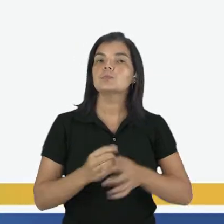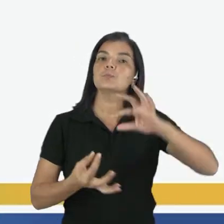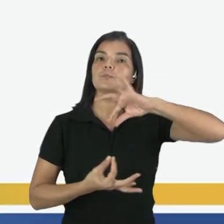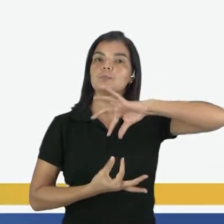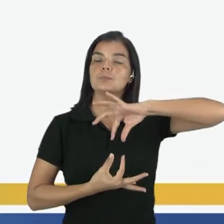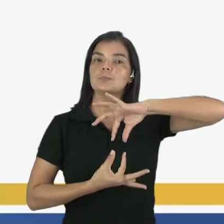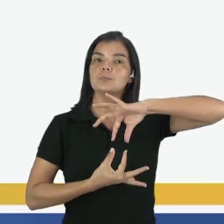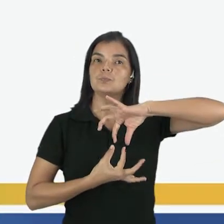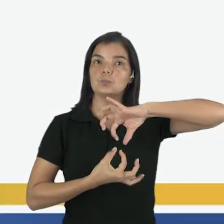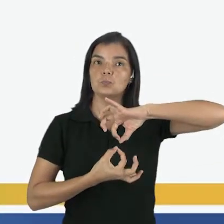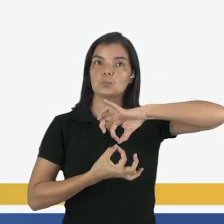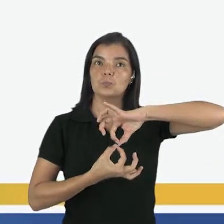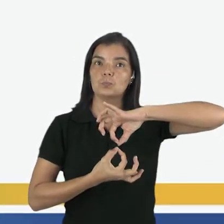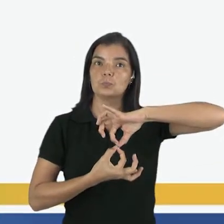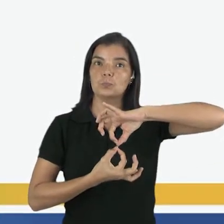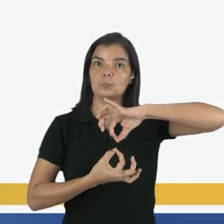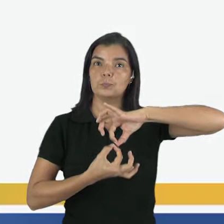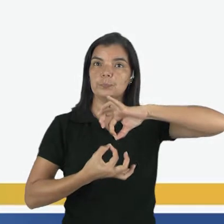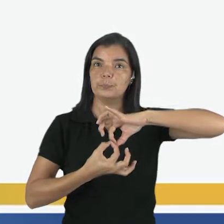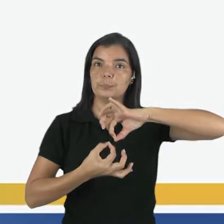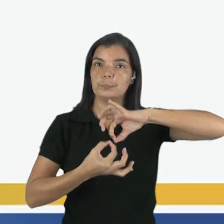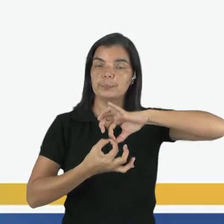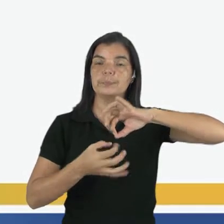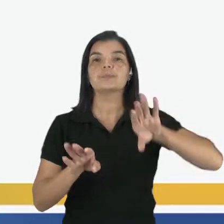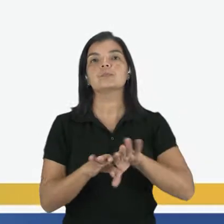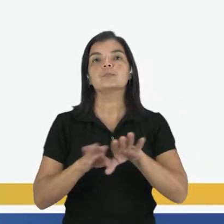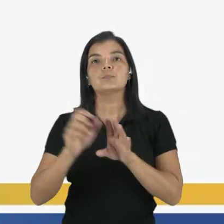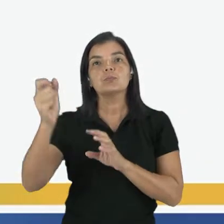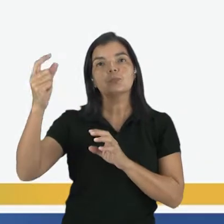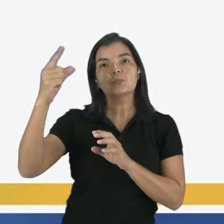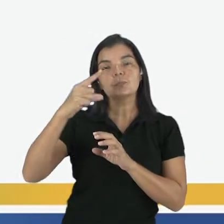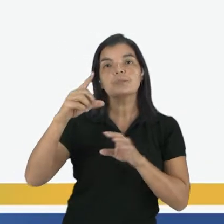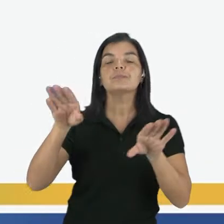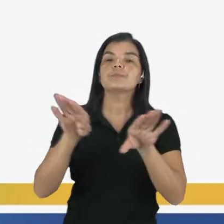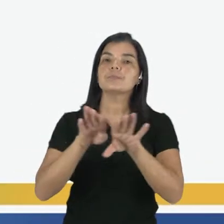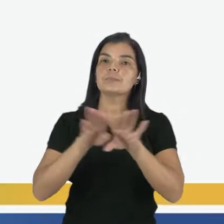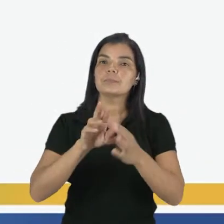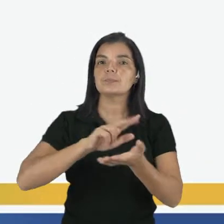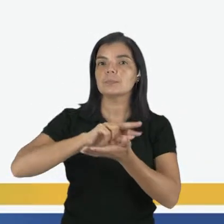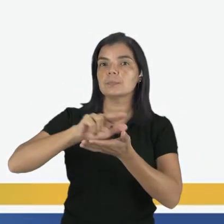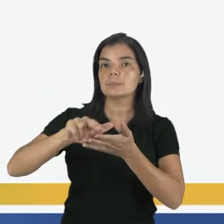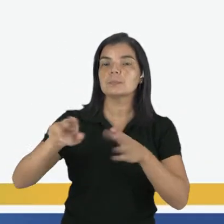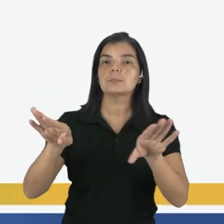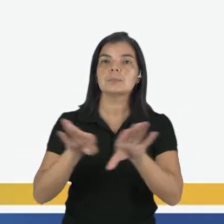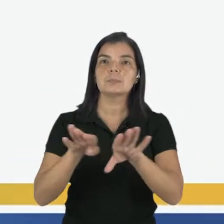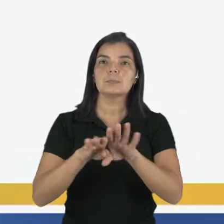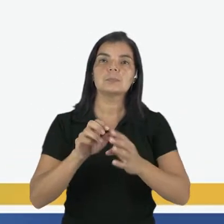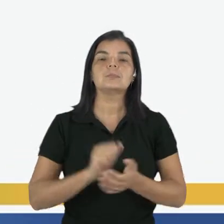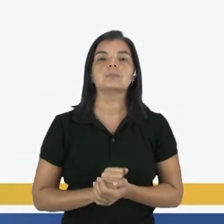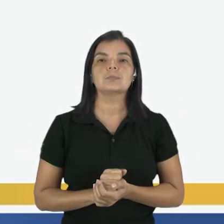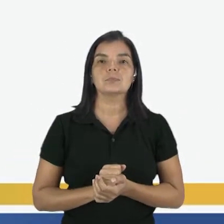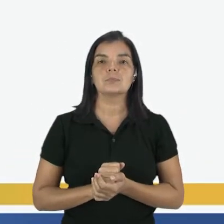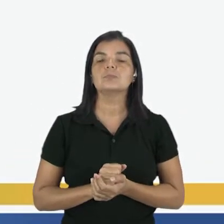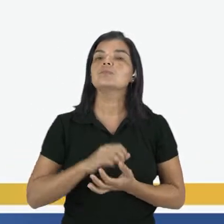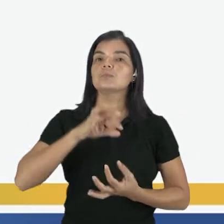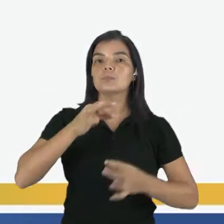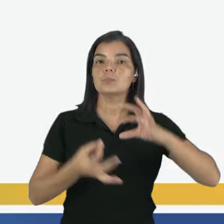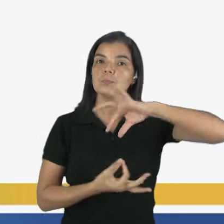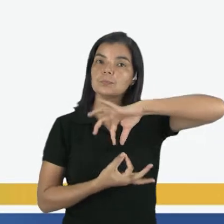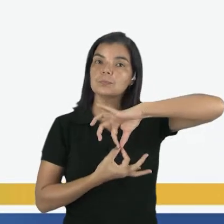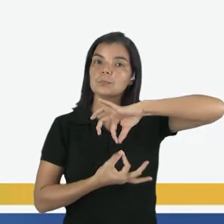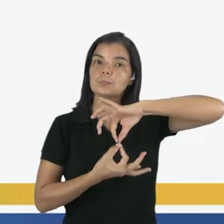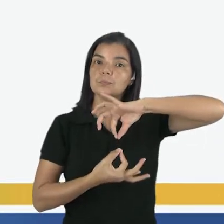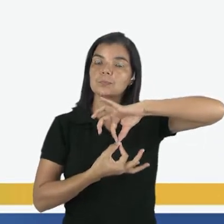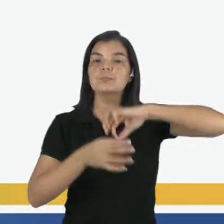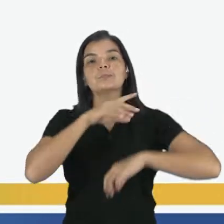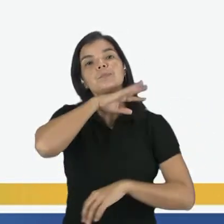Zodiacais, localizadas ao longo da eclíptica do Sol, que são as do zodíaco, né? Aquelas dos animais